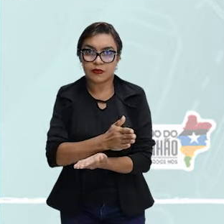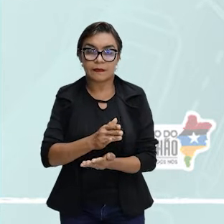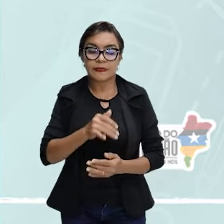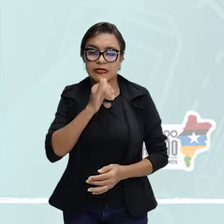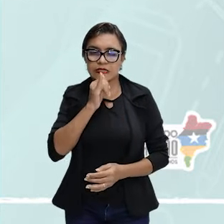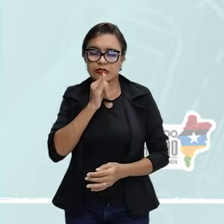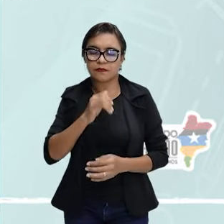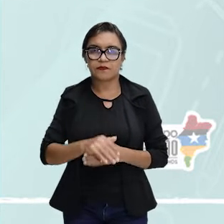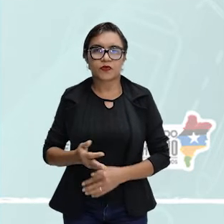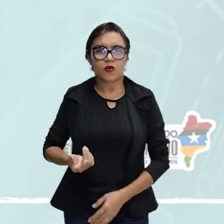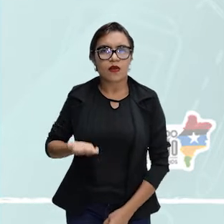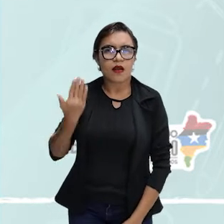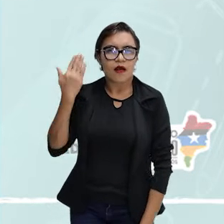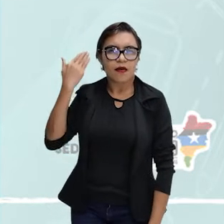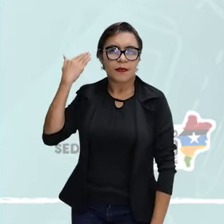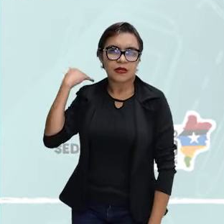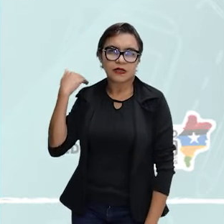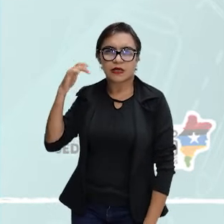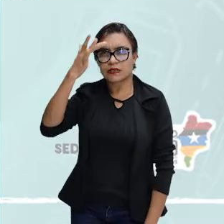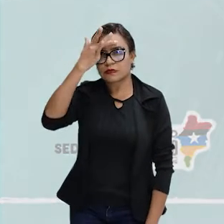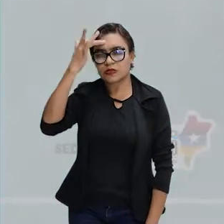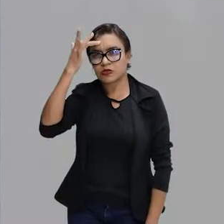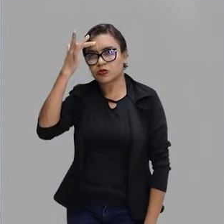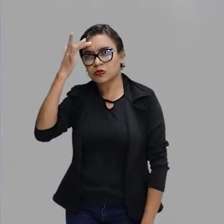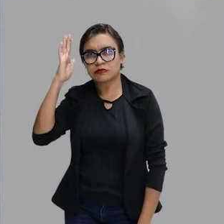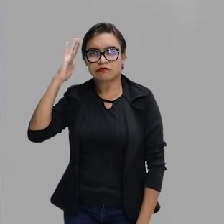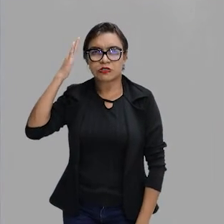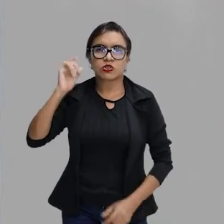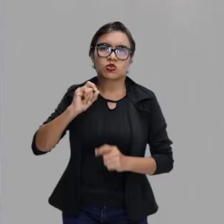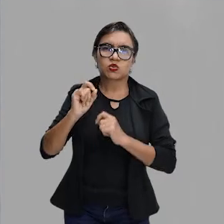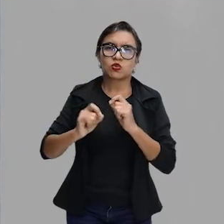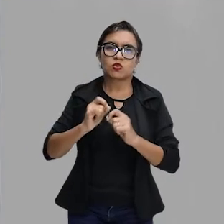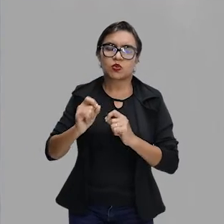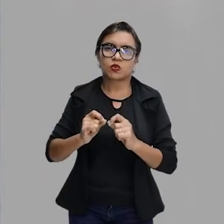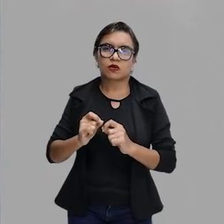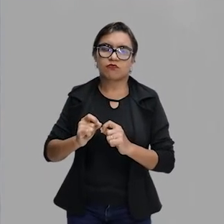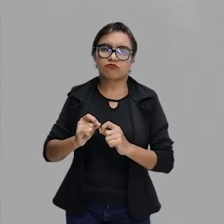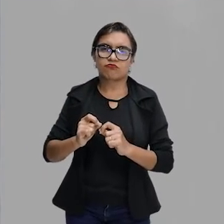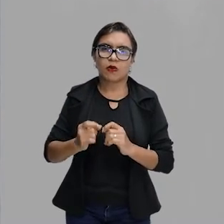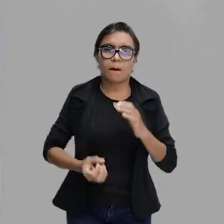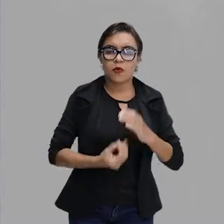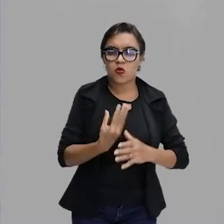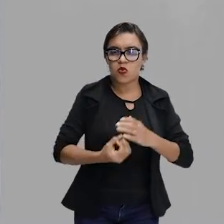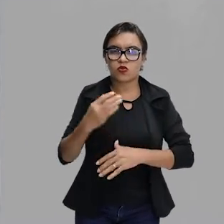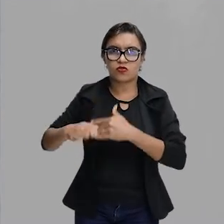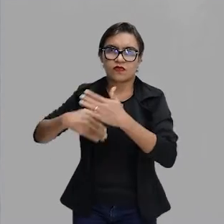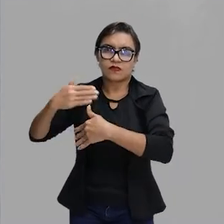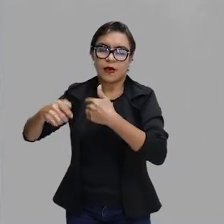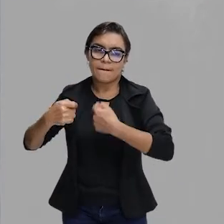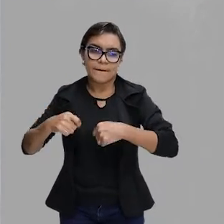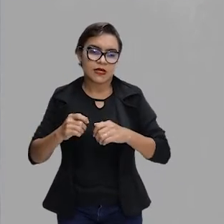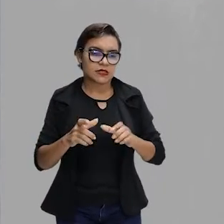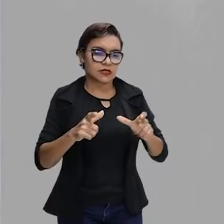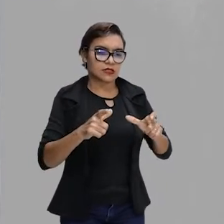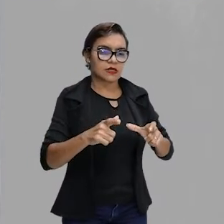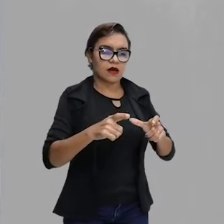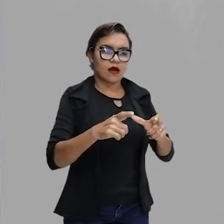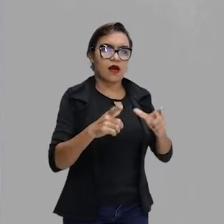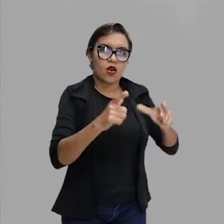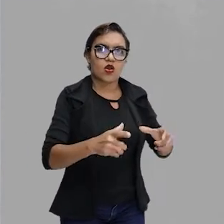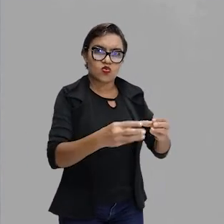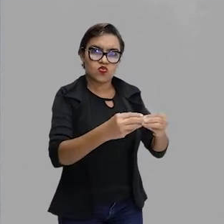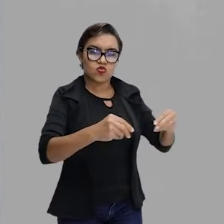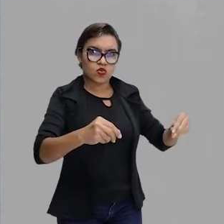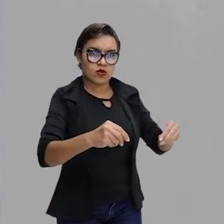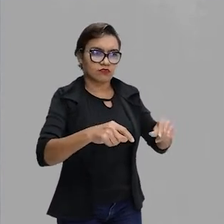achavam que para ter uma alta produtividade eu precisava ter grandes terras, ou seja, se eu tenho 100 cabeças de gado, eu preciso